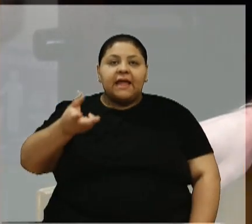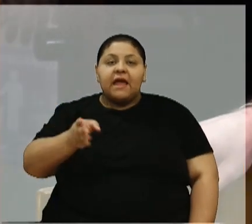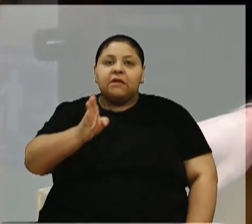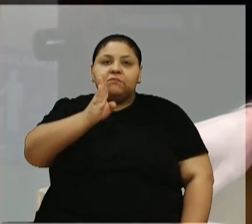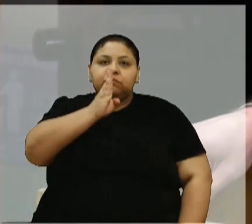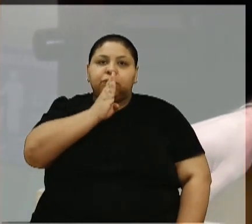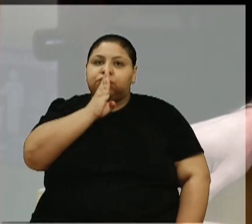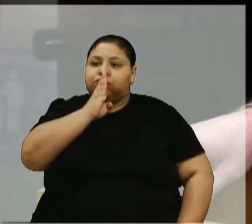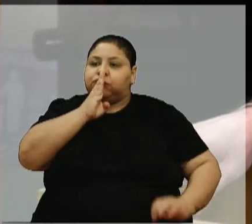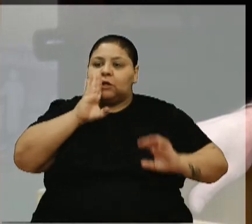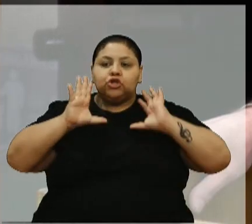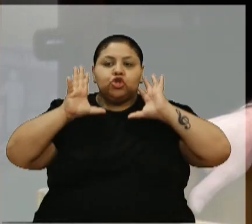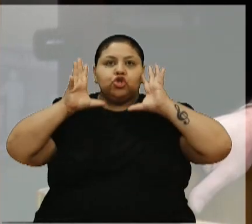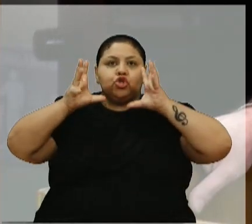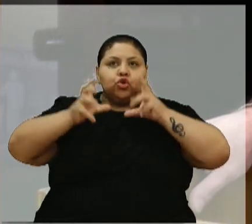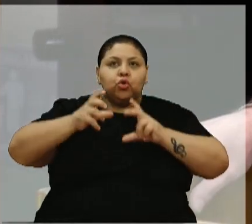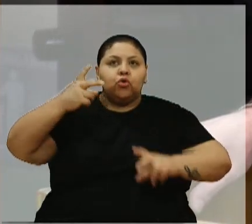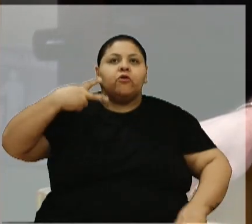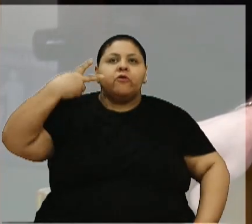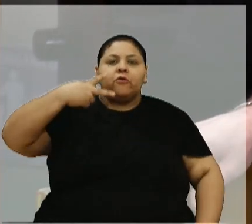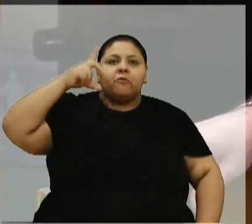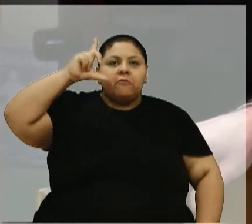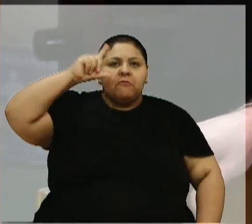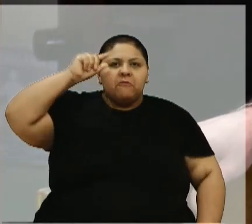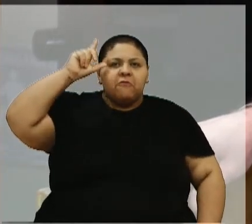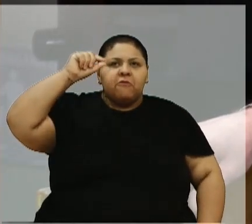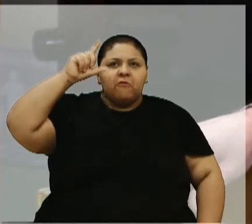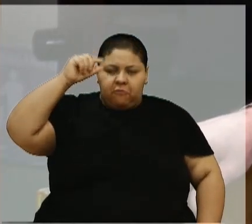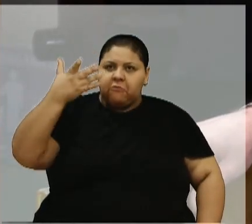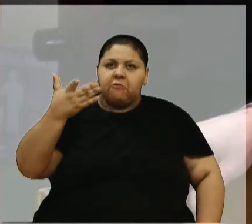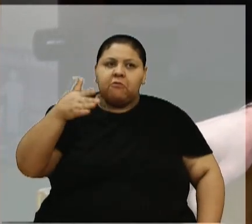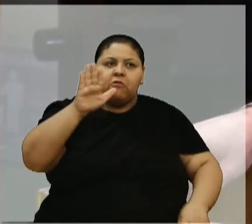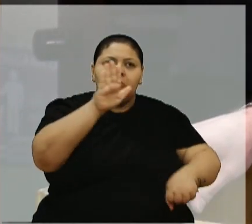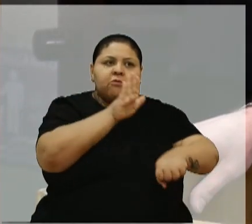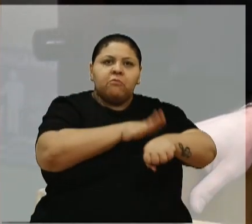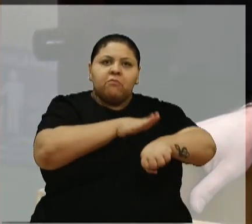custo. Vereador Schalco, aqui me remeto no momento